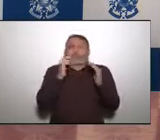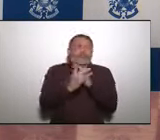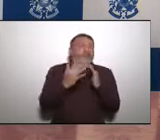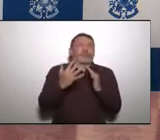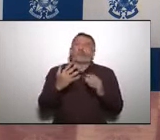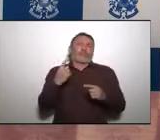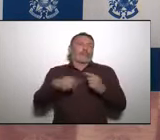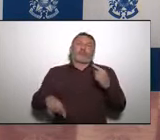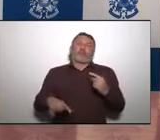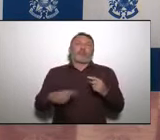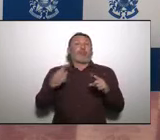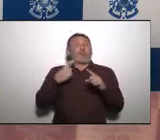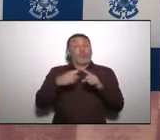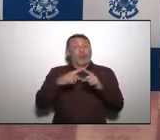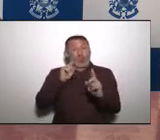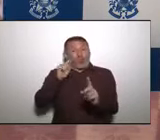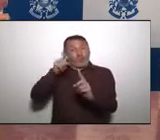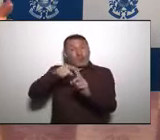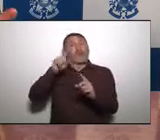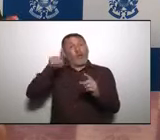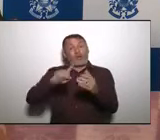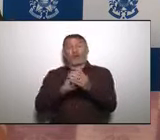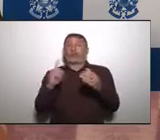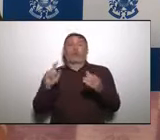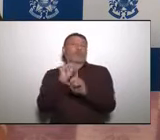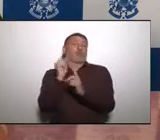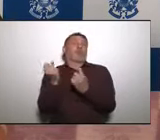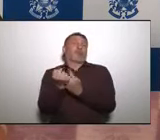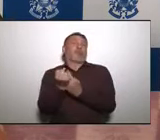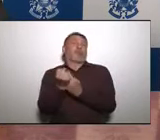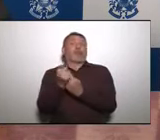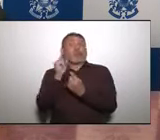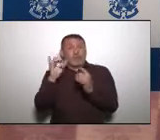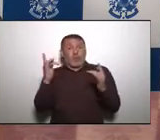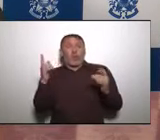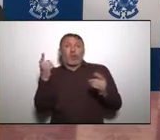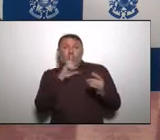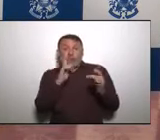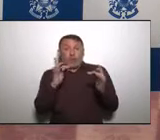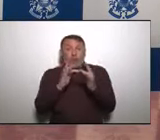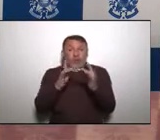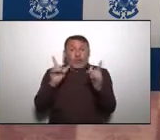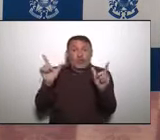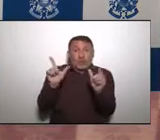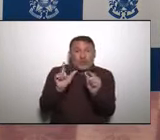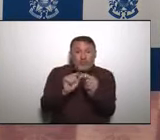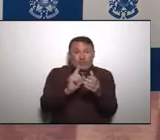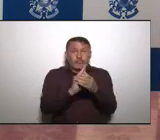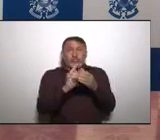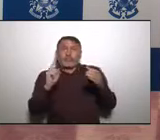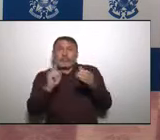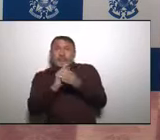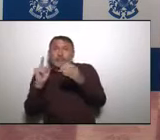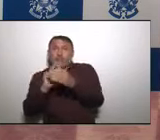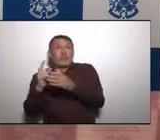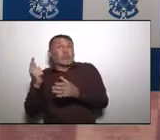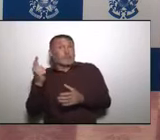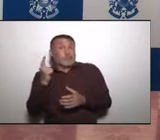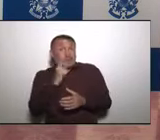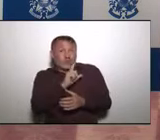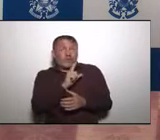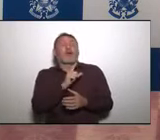do distanciamento social e, ao mesmo tempo, da reativação da economia. Compreendendo que essa pandemia é de